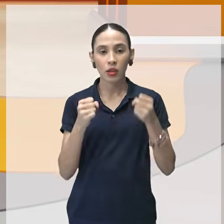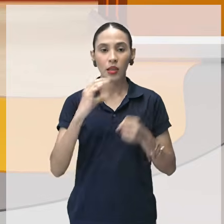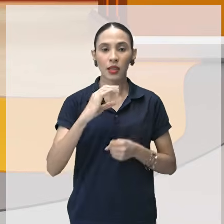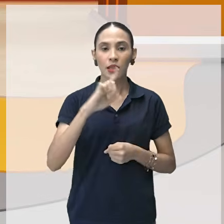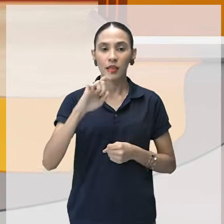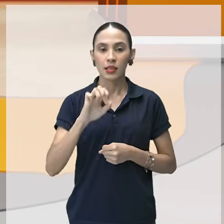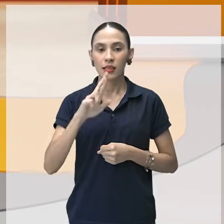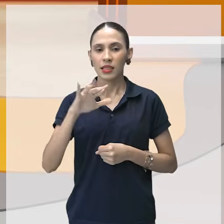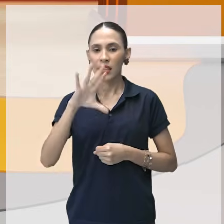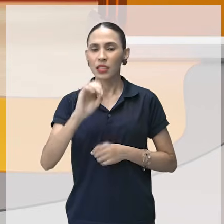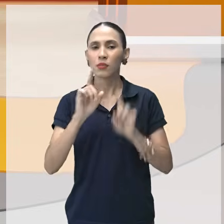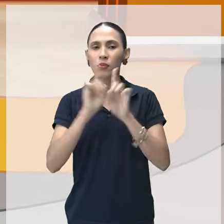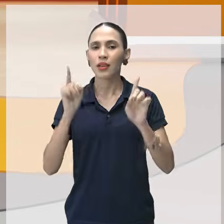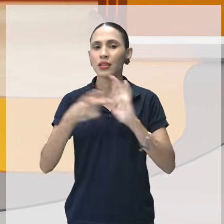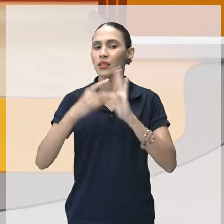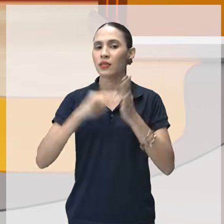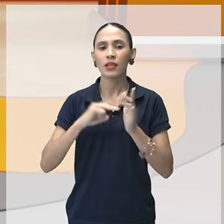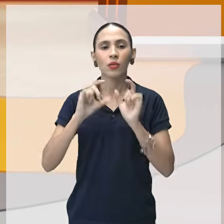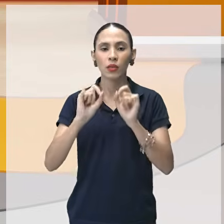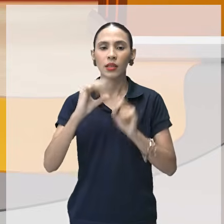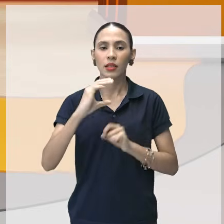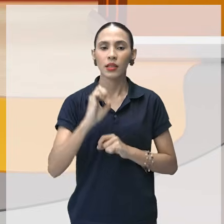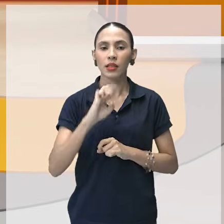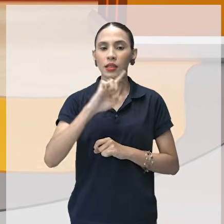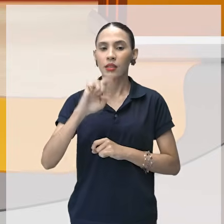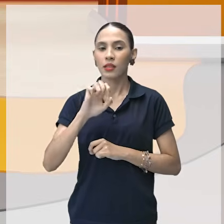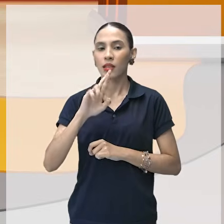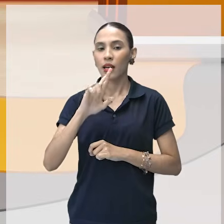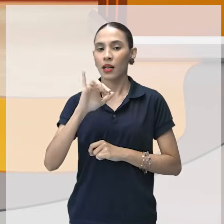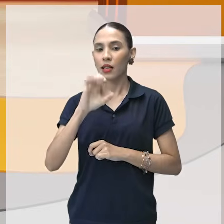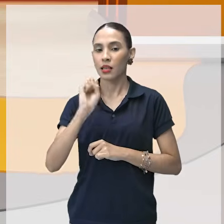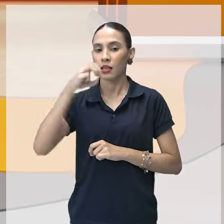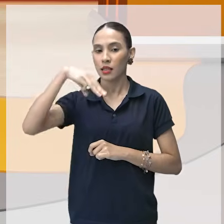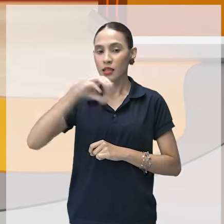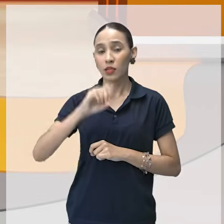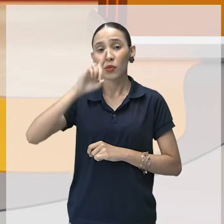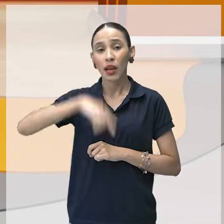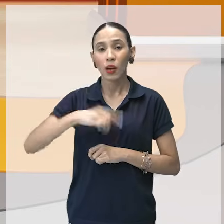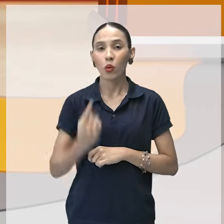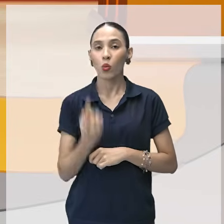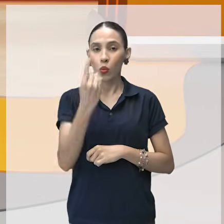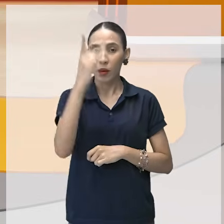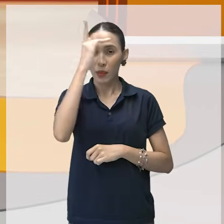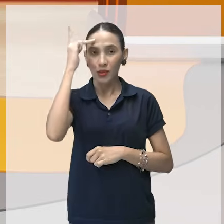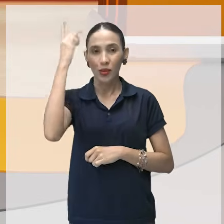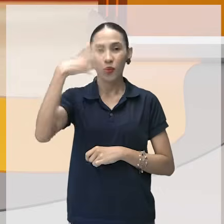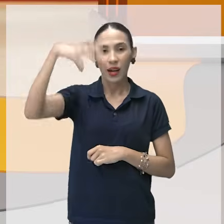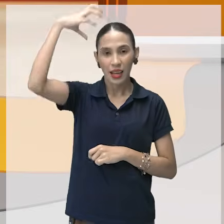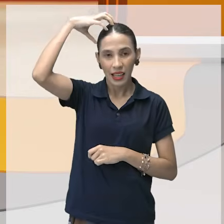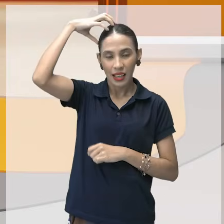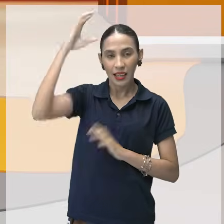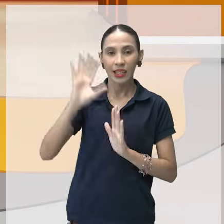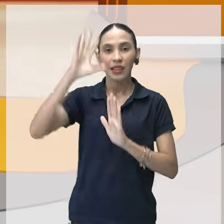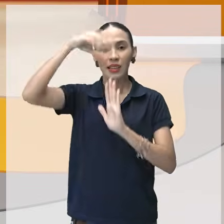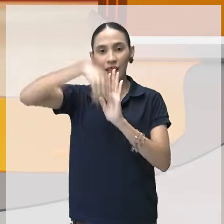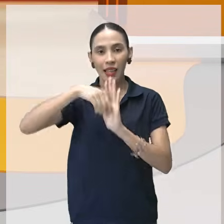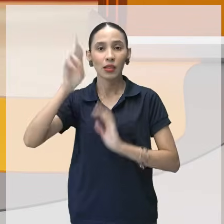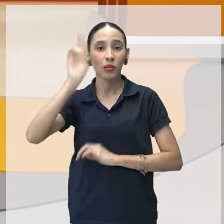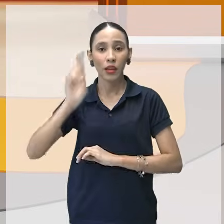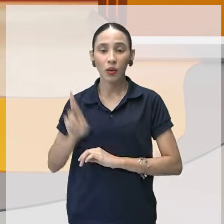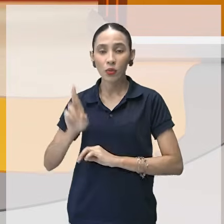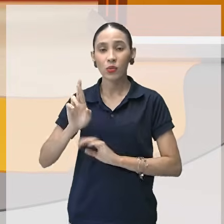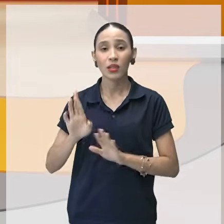era o czarismo, professora? É justamente a figura de um imperador dentro da Rússia. Certo?